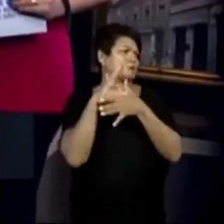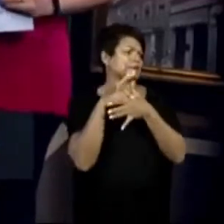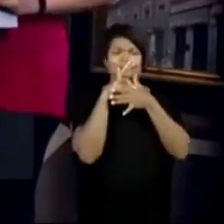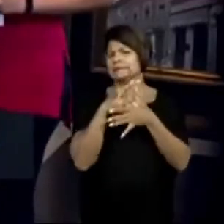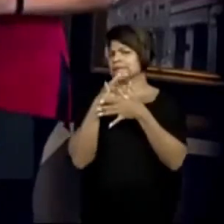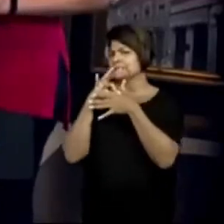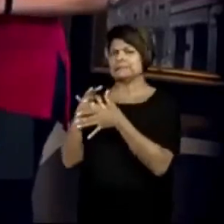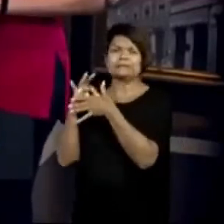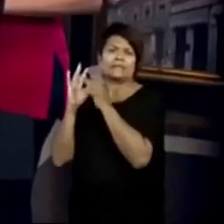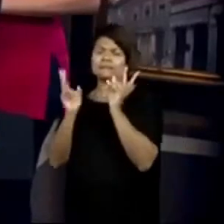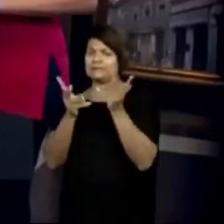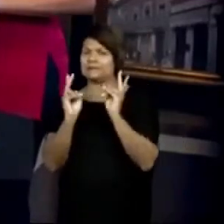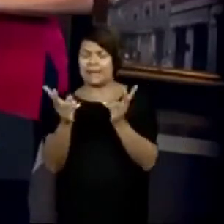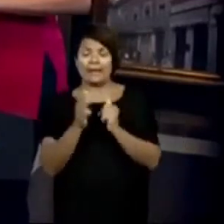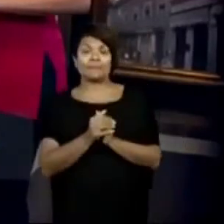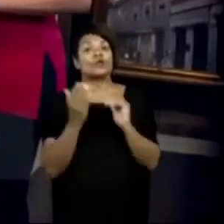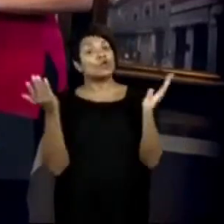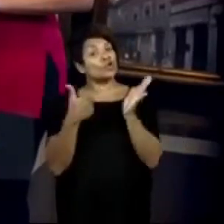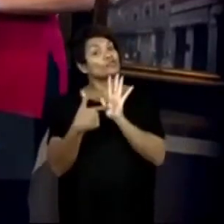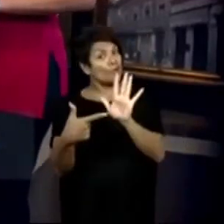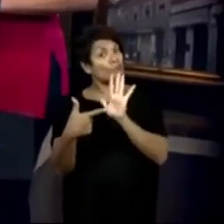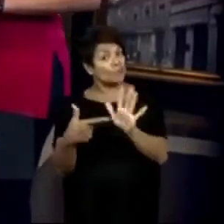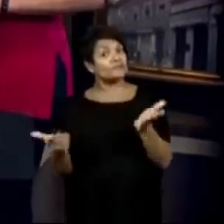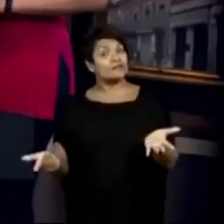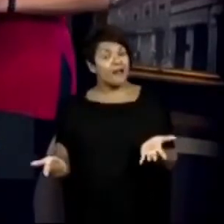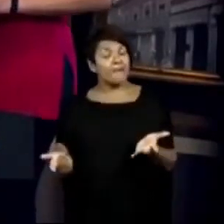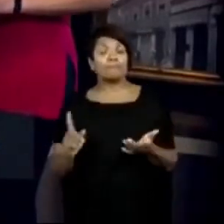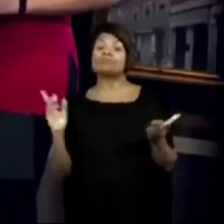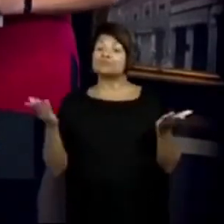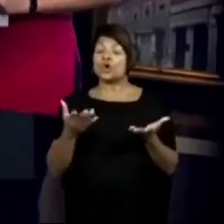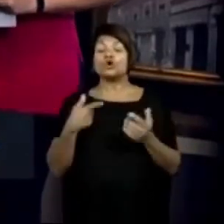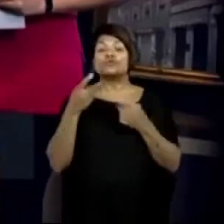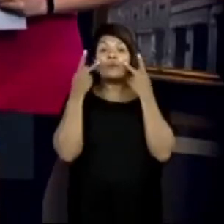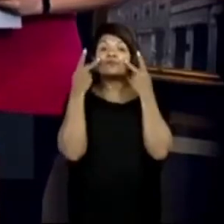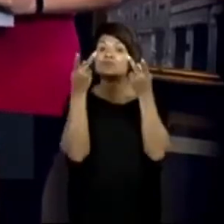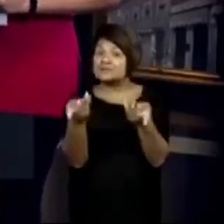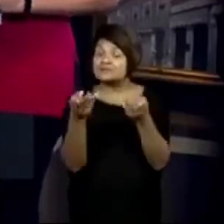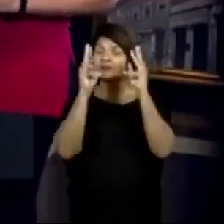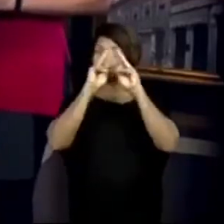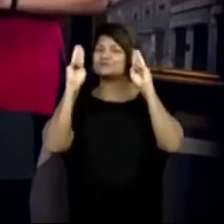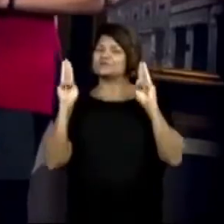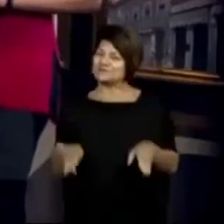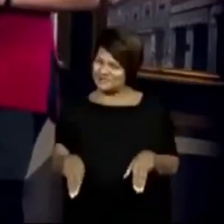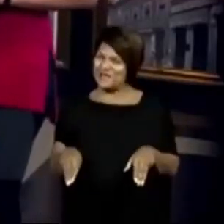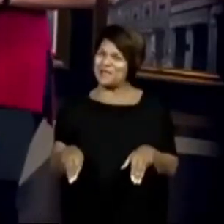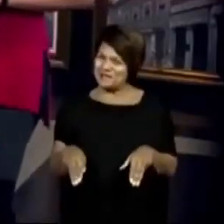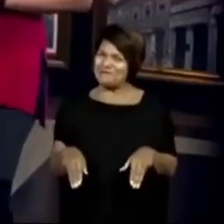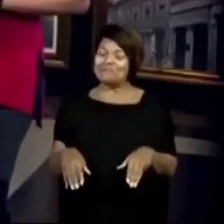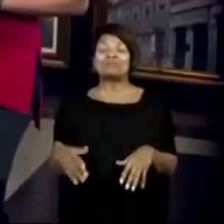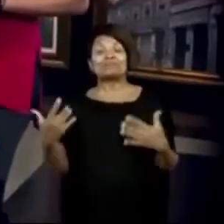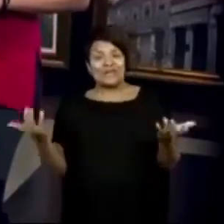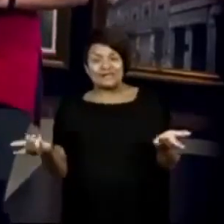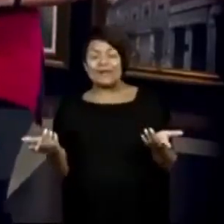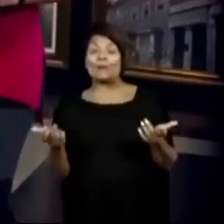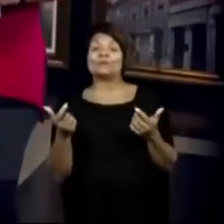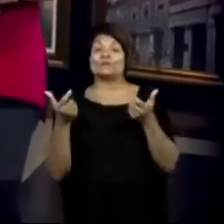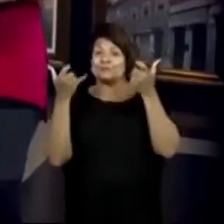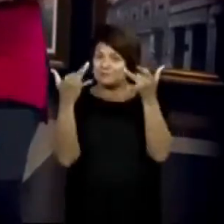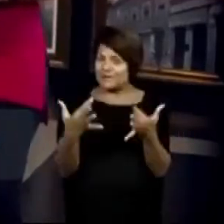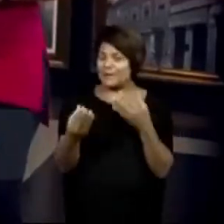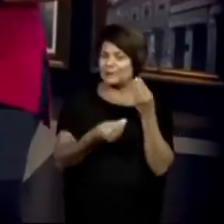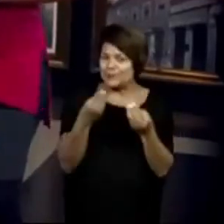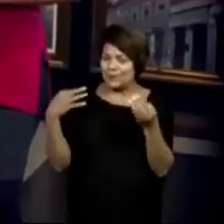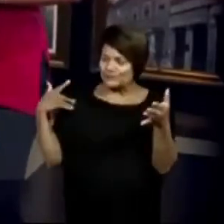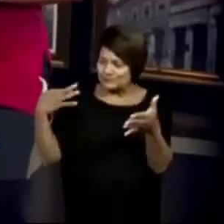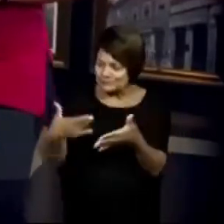falar desses destaques todos hoje também, não é? Faremos uma visita aqui pelo museu, estamos falando, né, sobre a história, aqui vocês